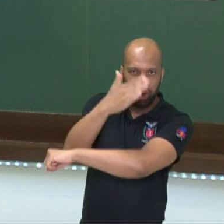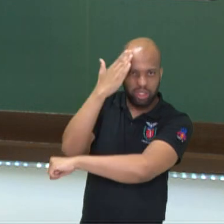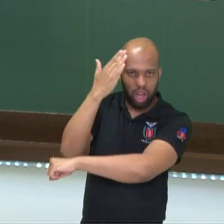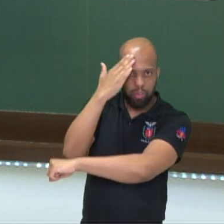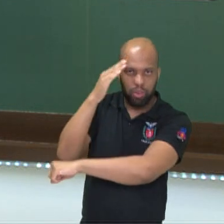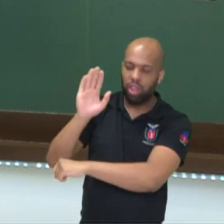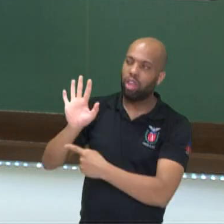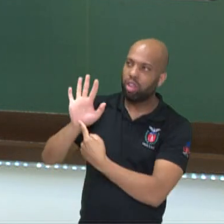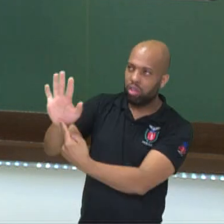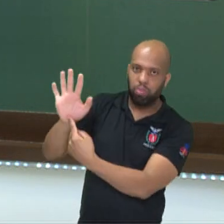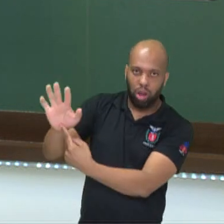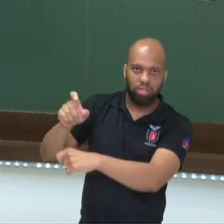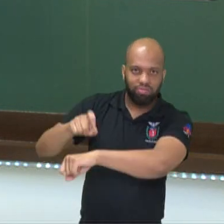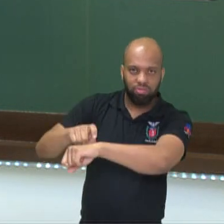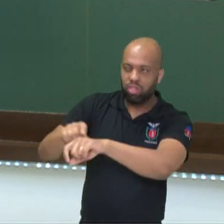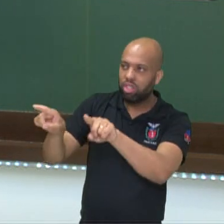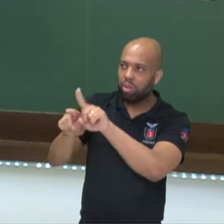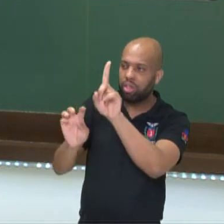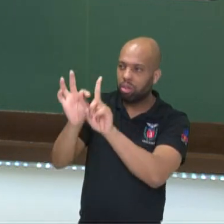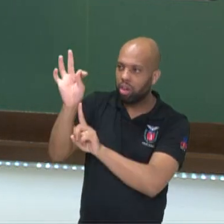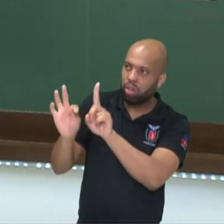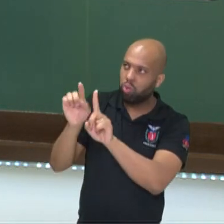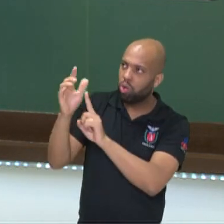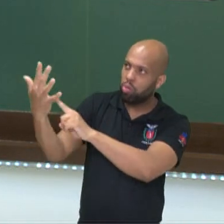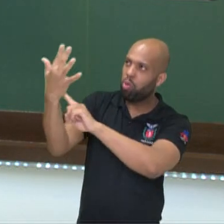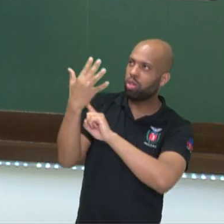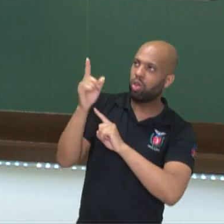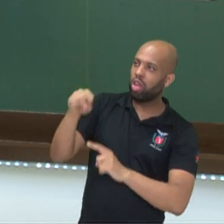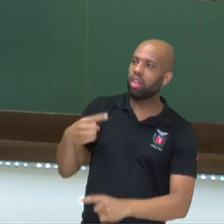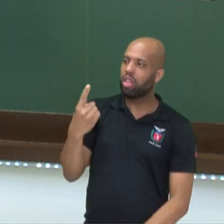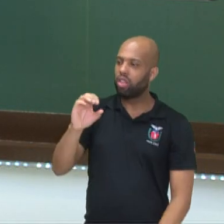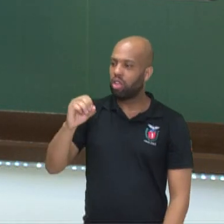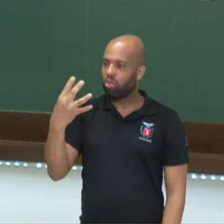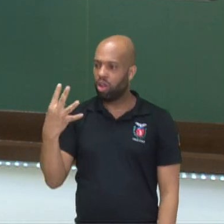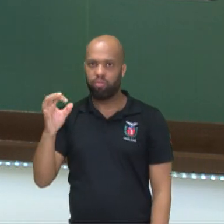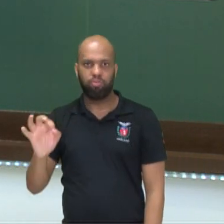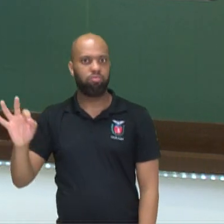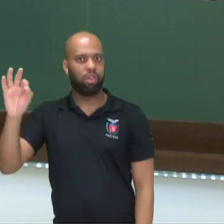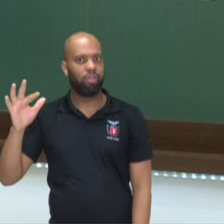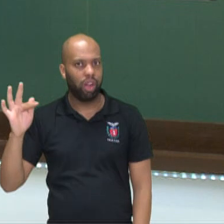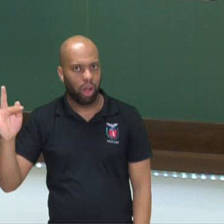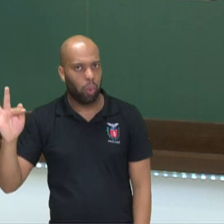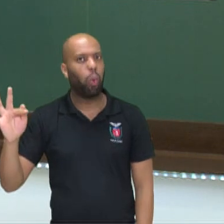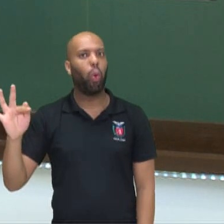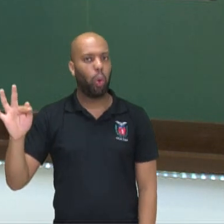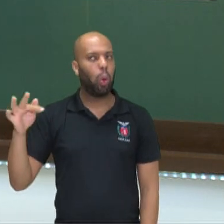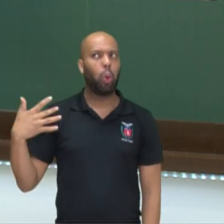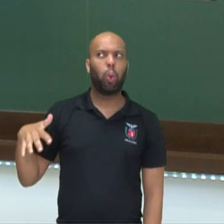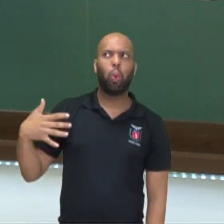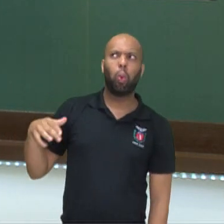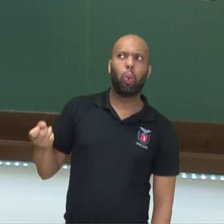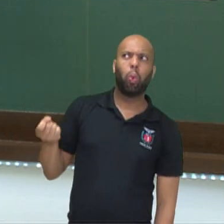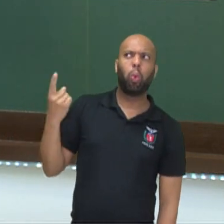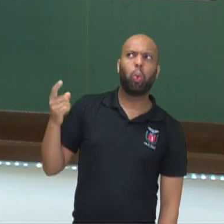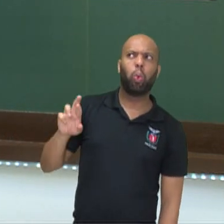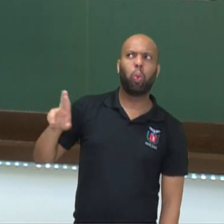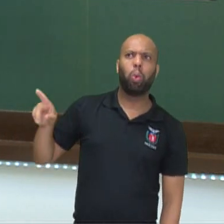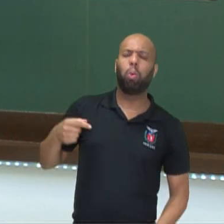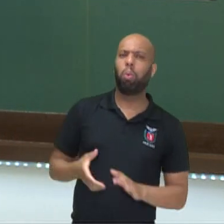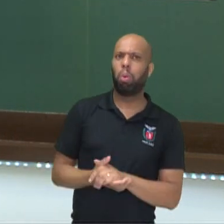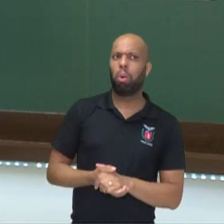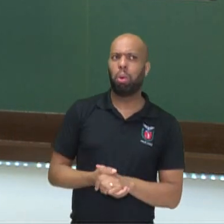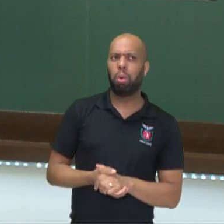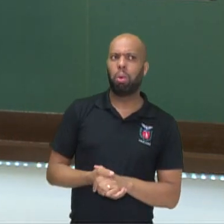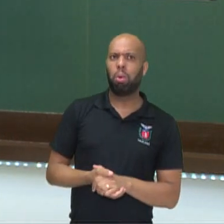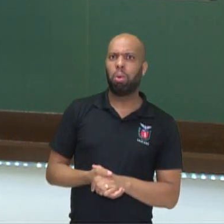marca a temperatura, marcando essa temperatura aqui, 104 graus Fahrenheit. Ela deve ter estranhado, né? Ela pensou assim, ah,